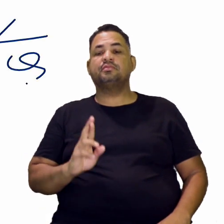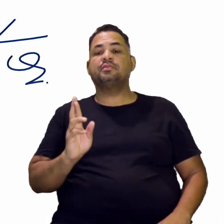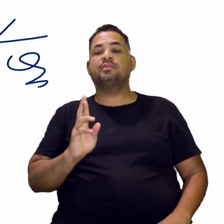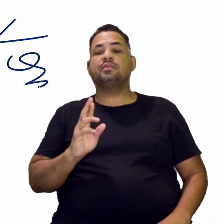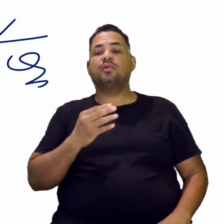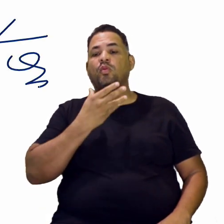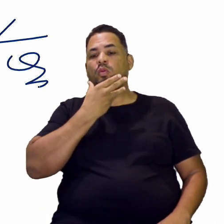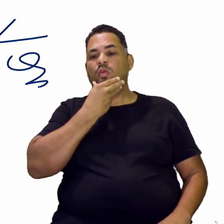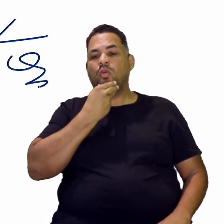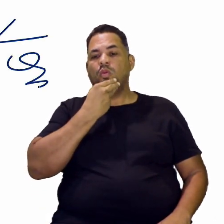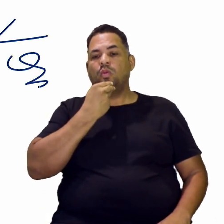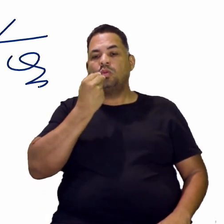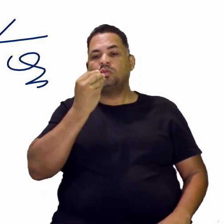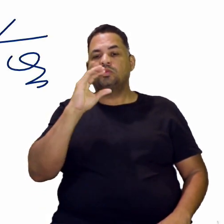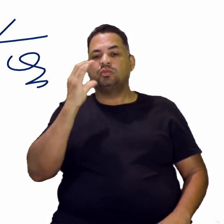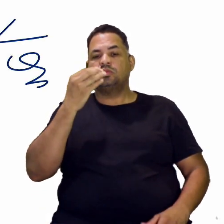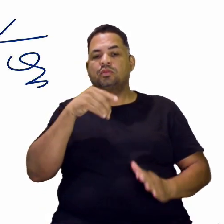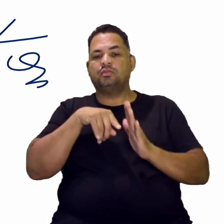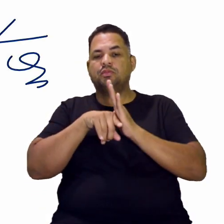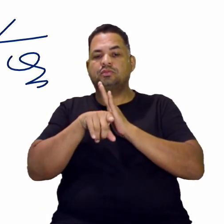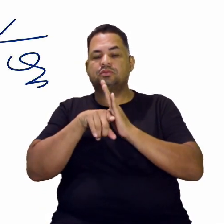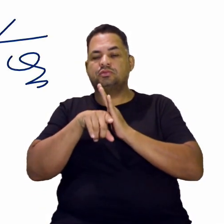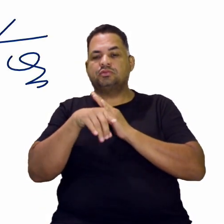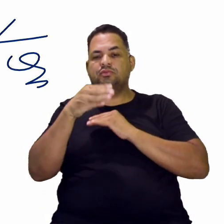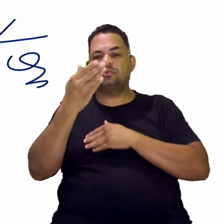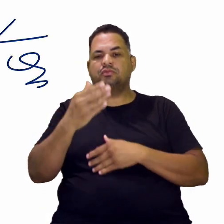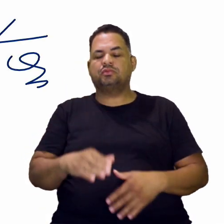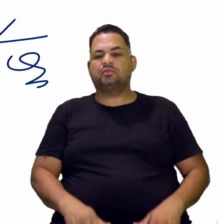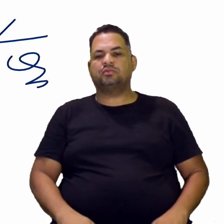dessa ciência?